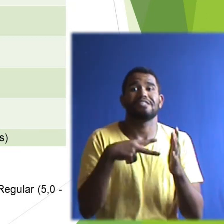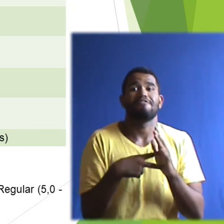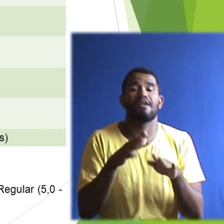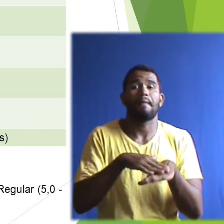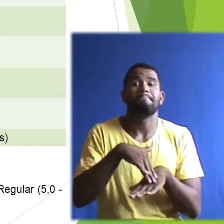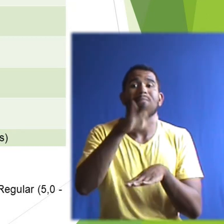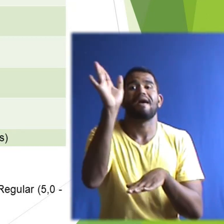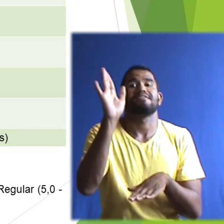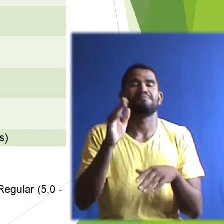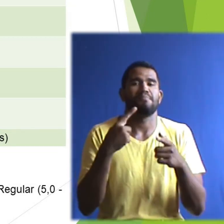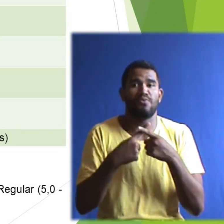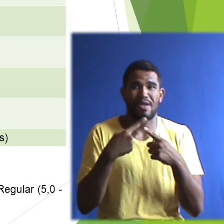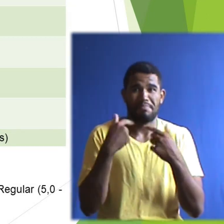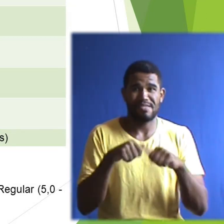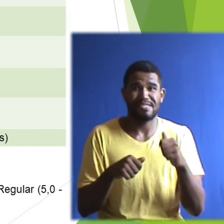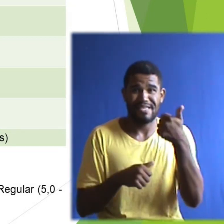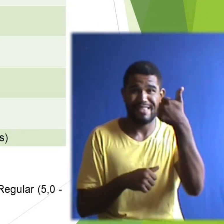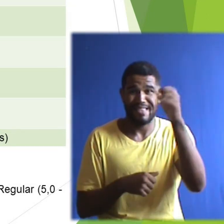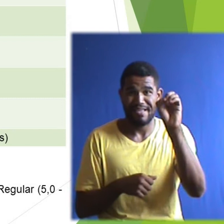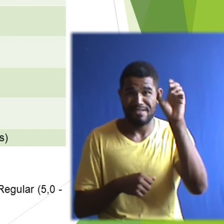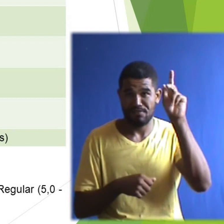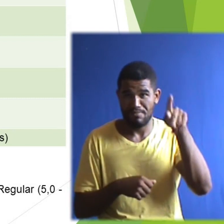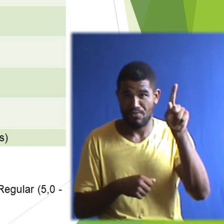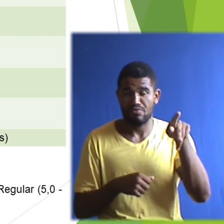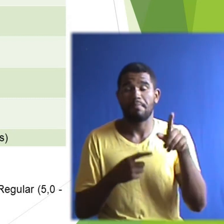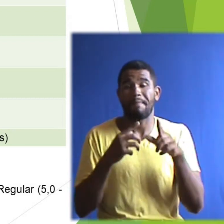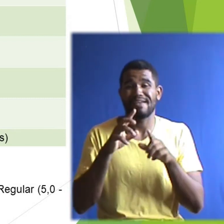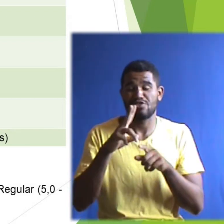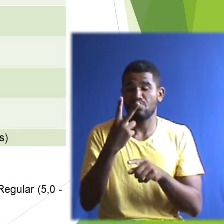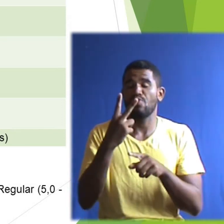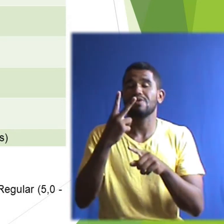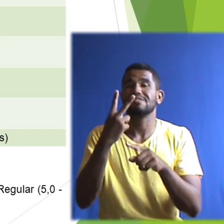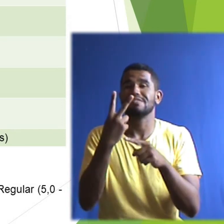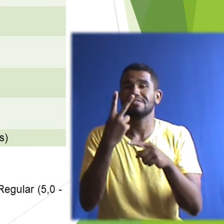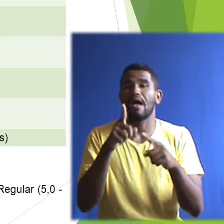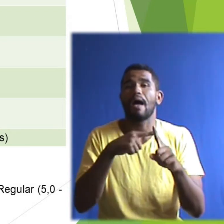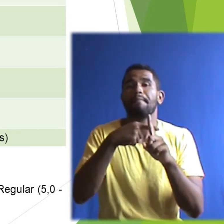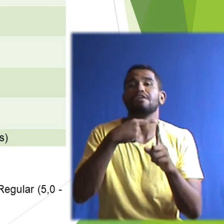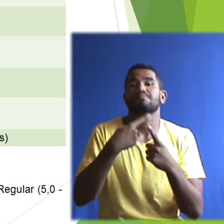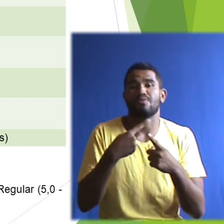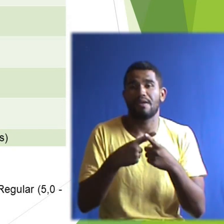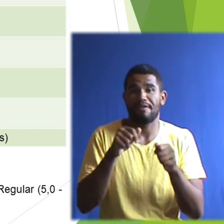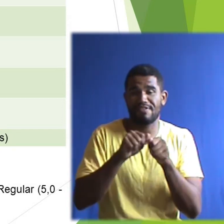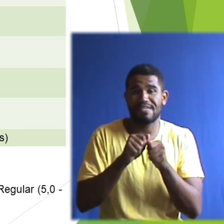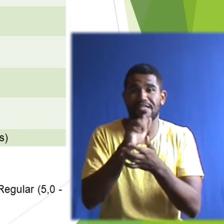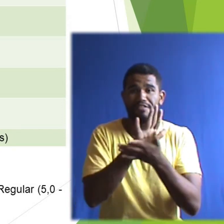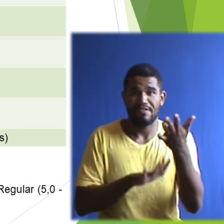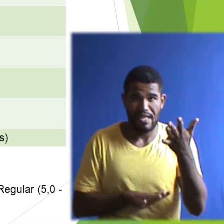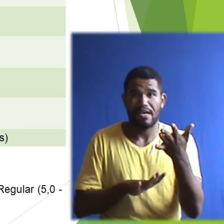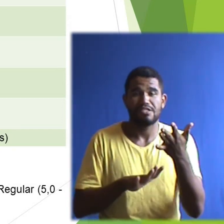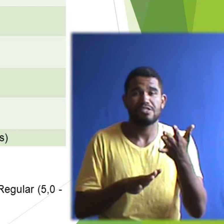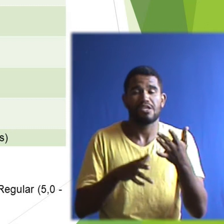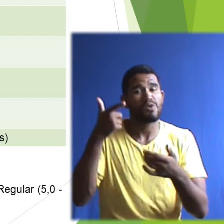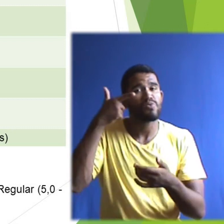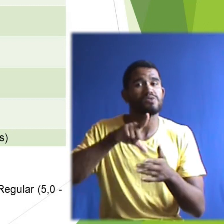puxada, um pouquinho mais cansativa, porque depende mesmo da leitura de vocês, mas ela é super tranquila de ser realizada, tá bom? Nós vamos ter